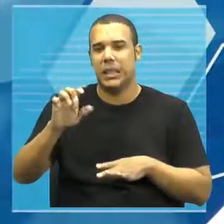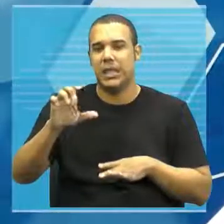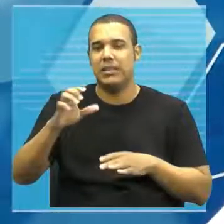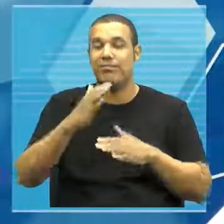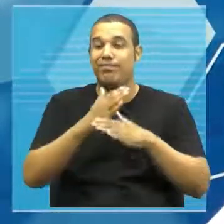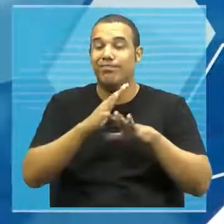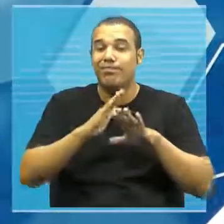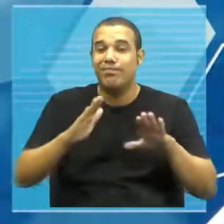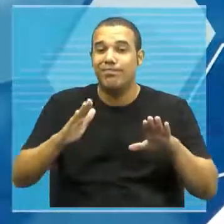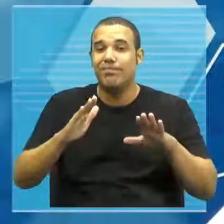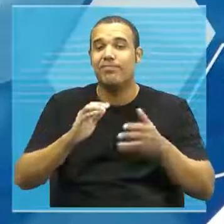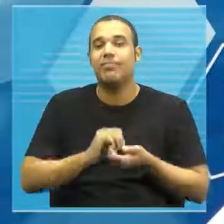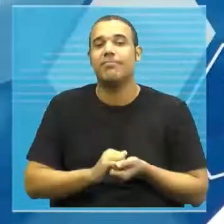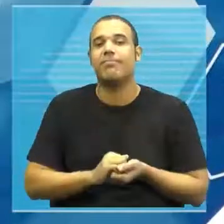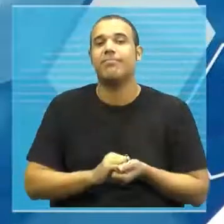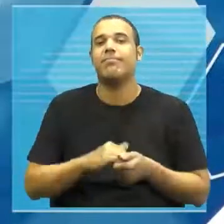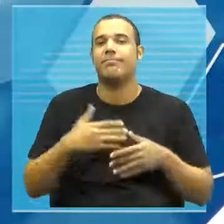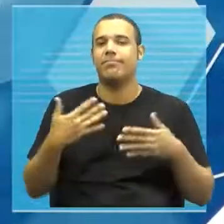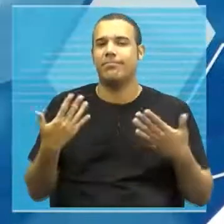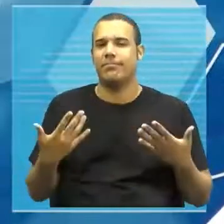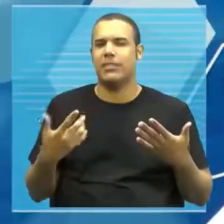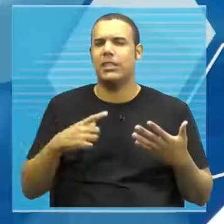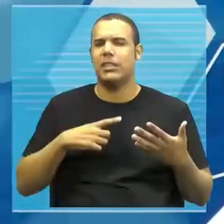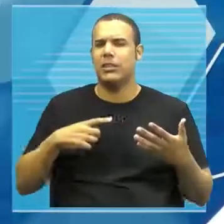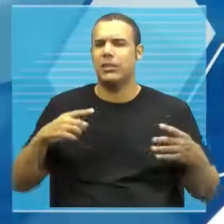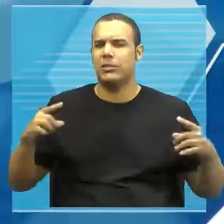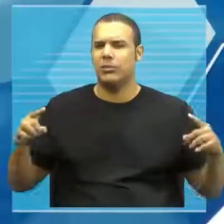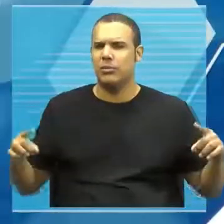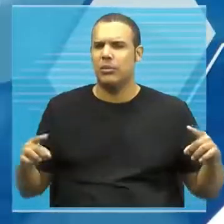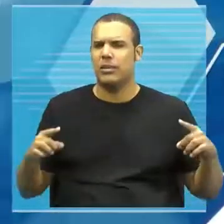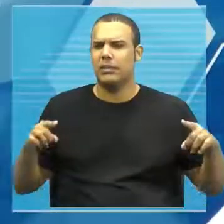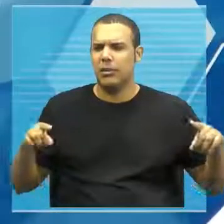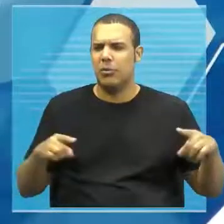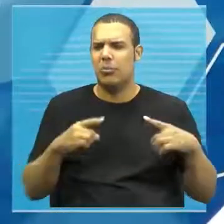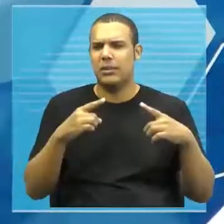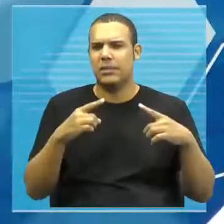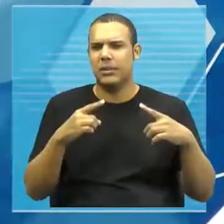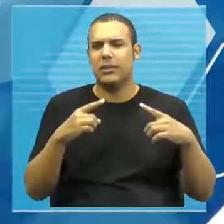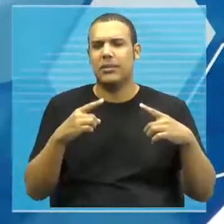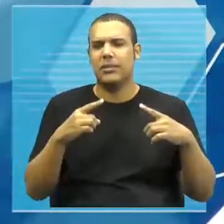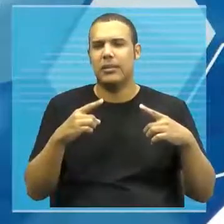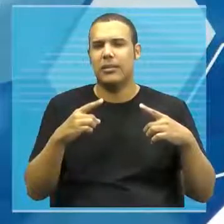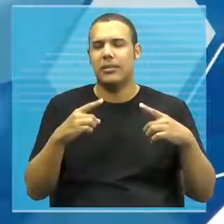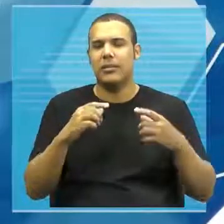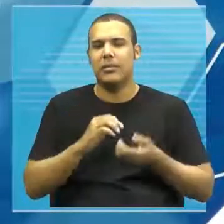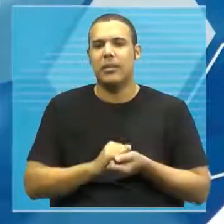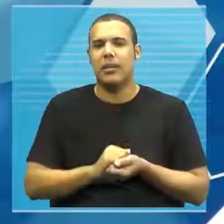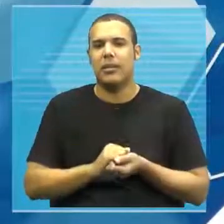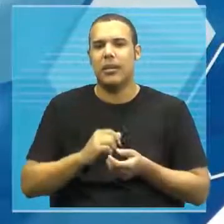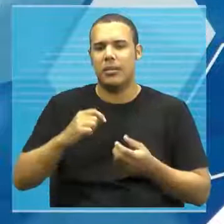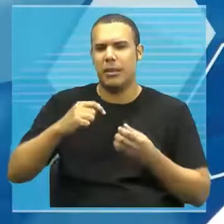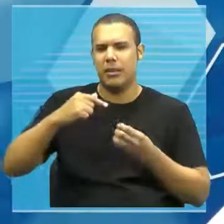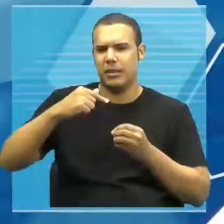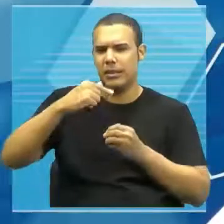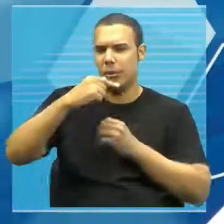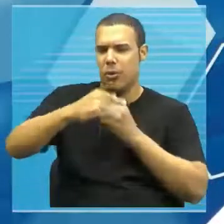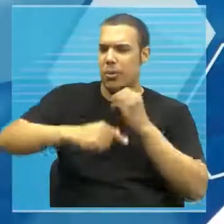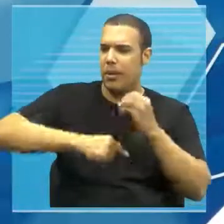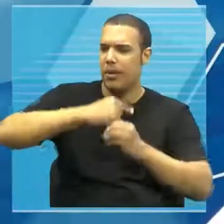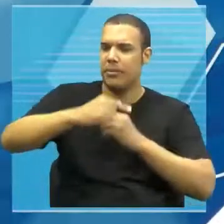Vejam a gente tem uma competição muito mais acirrada em escala global